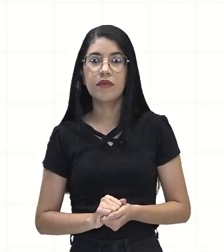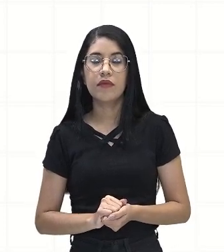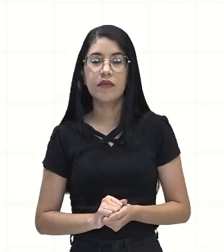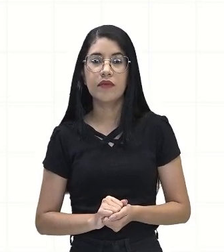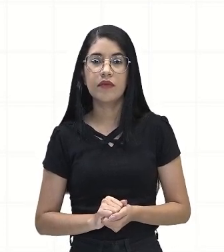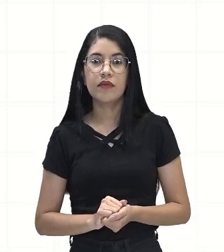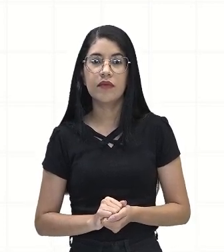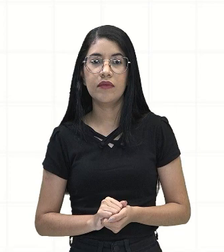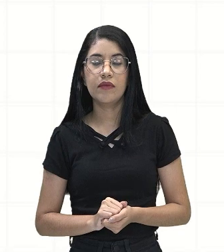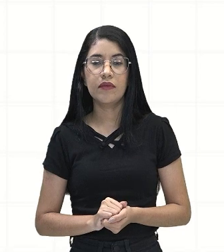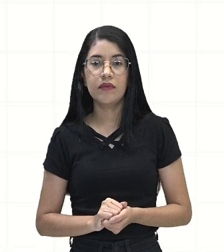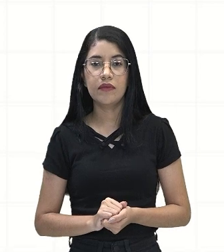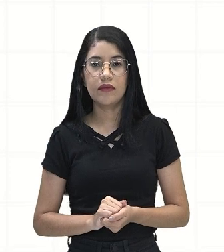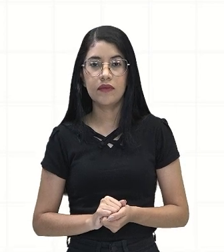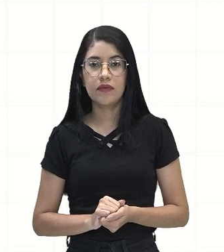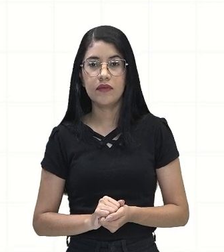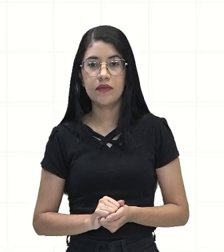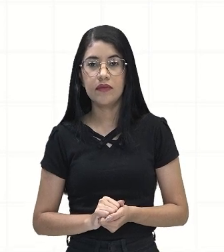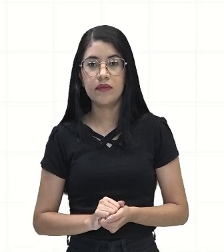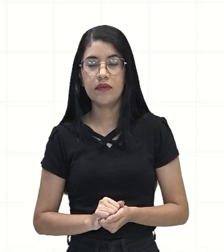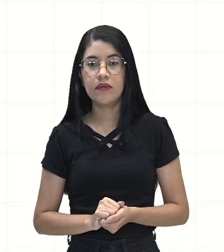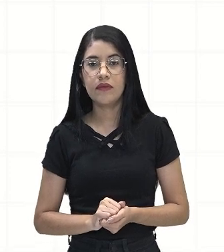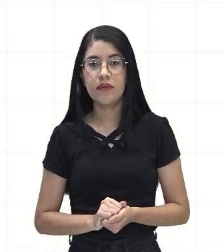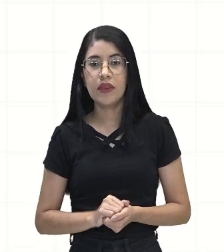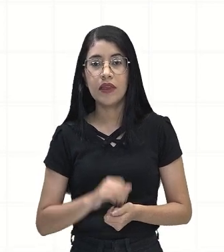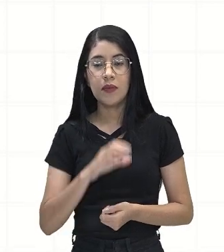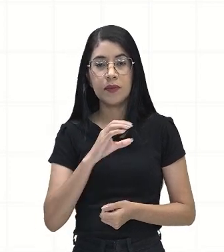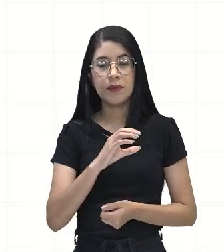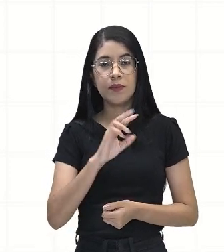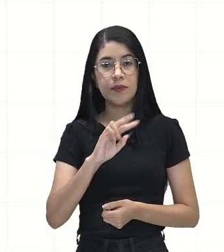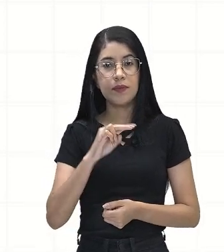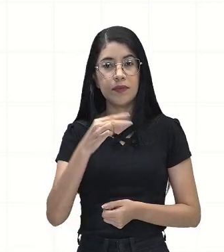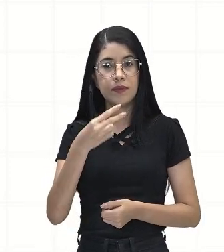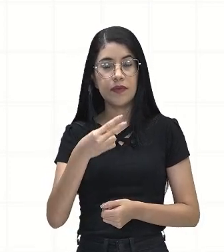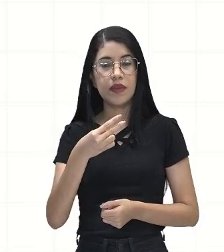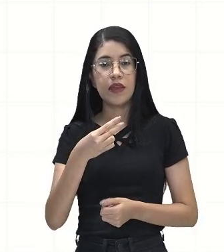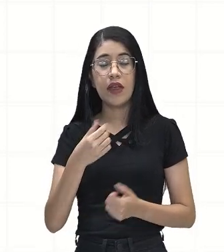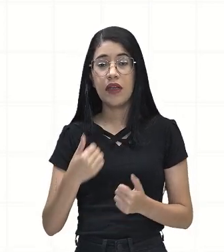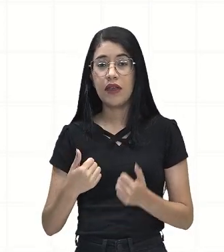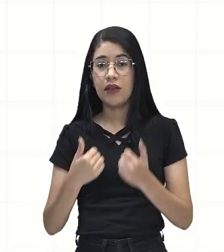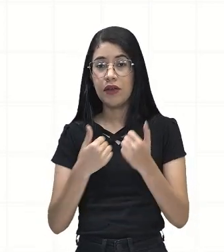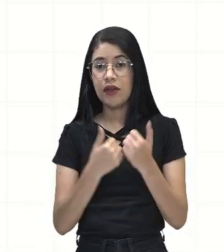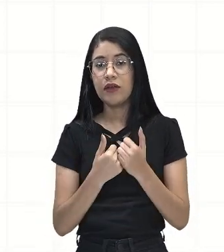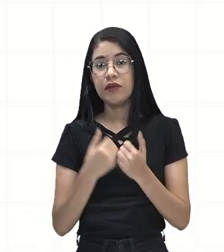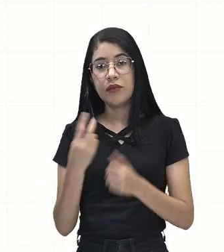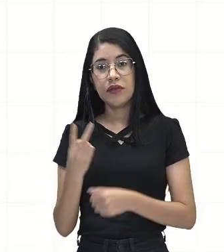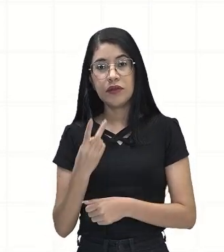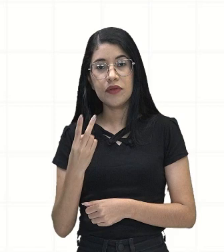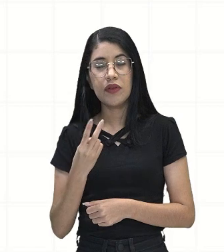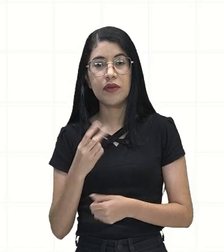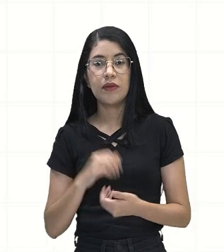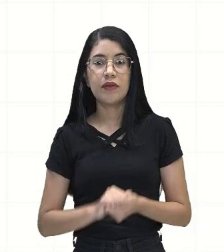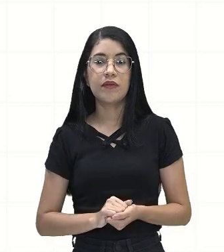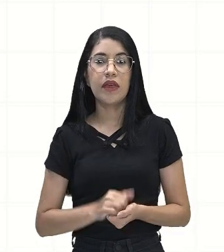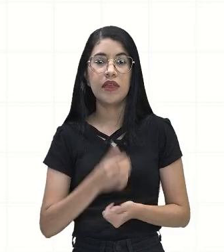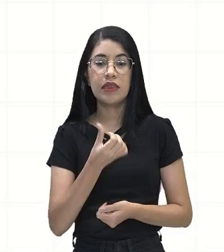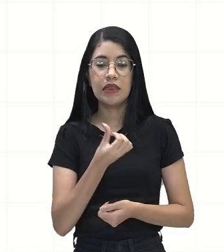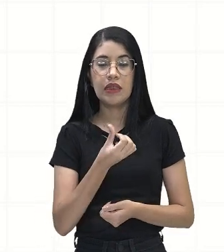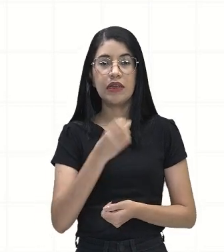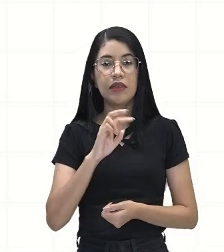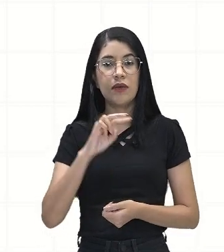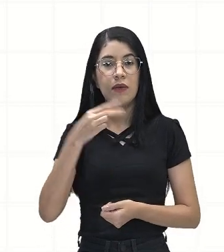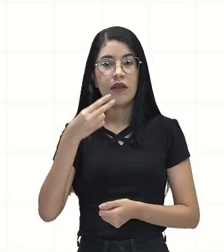ó? C ao quadrado, que nesse caso é o 6, vai ser igual